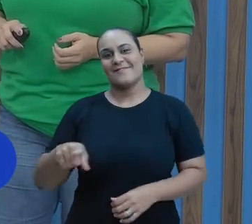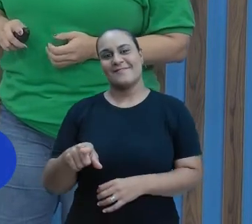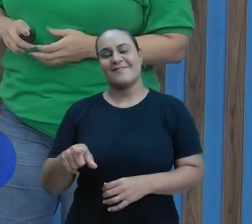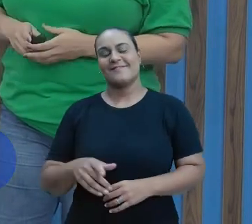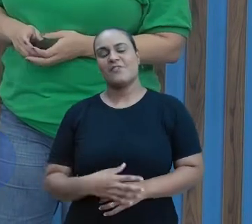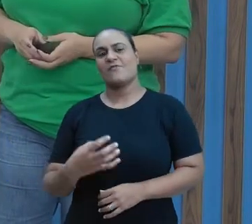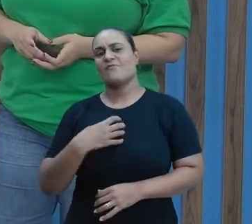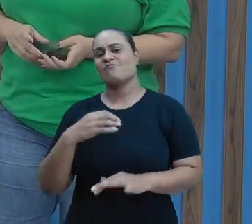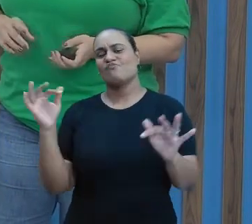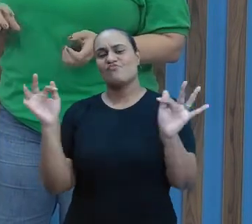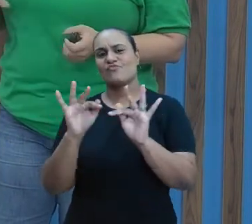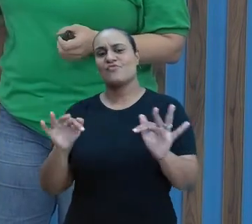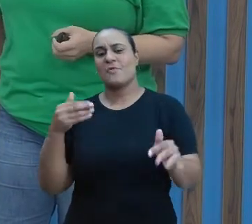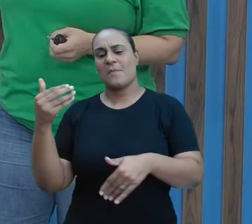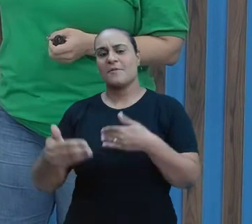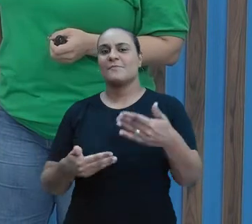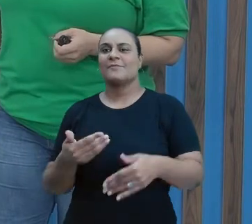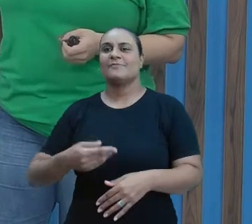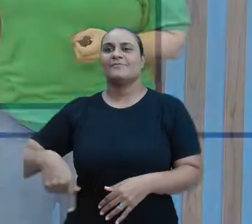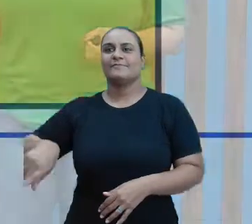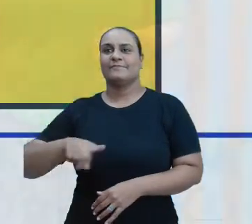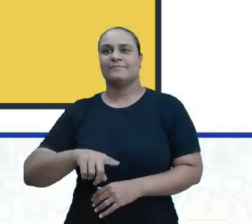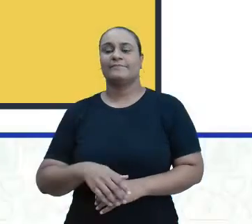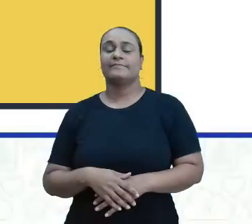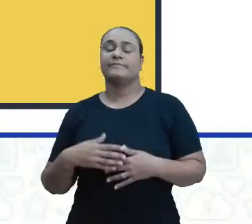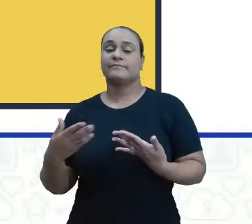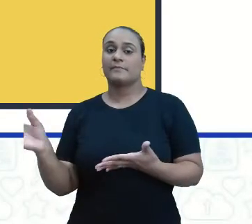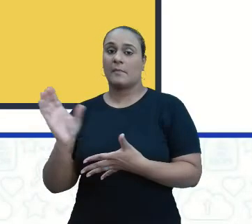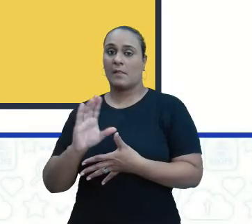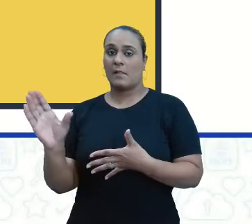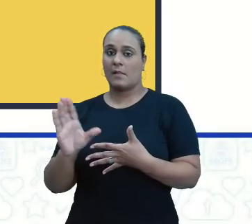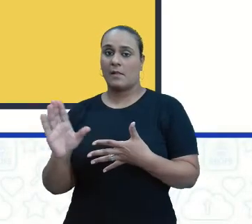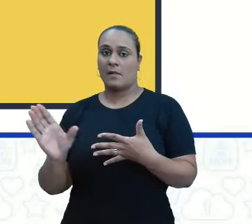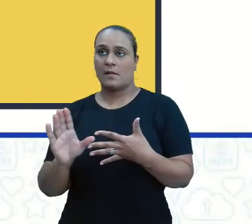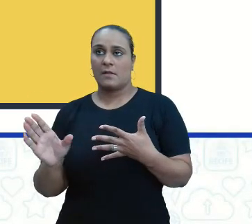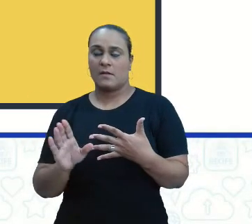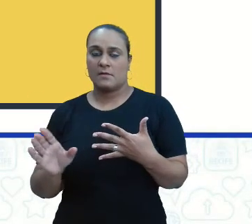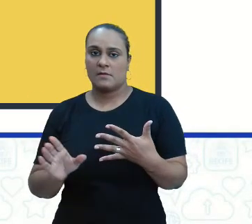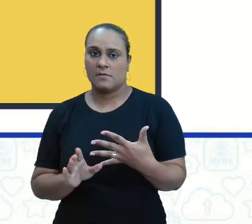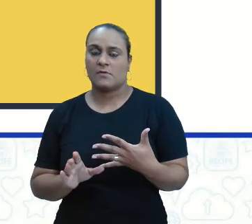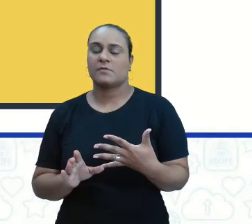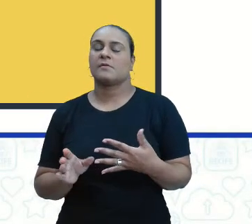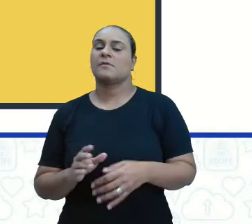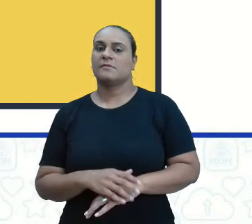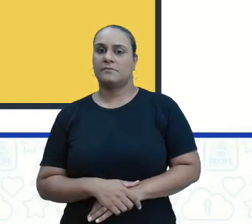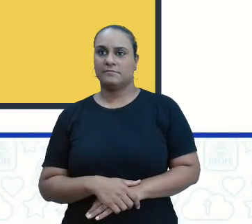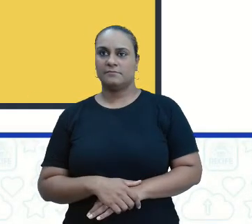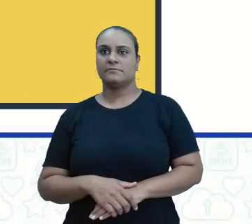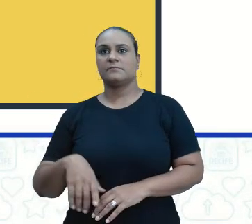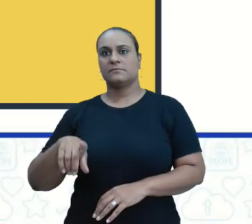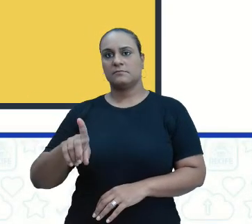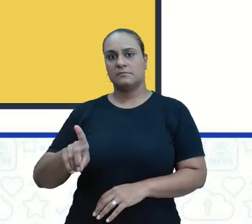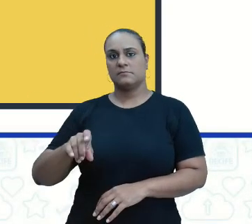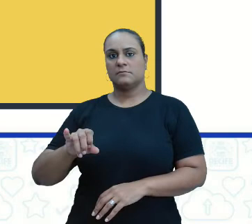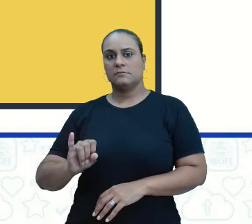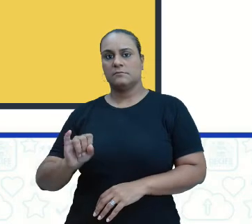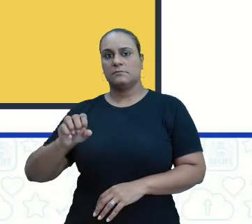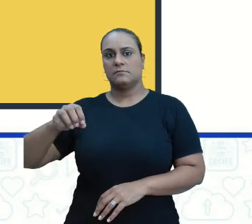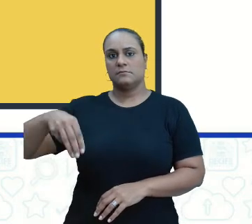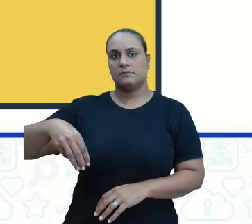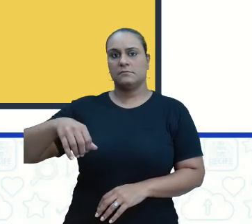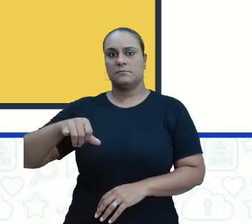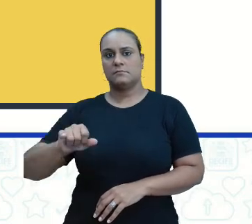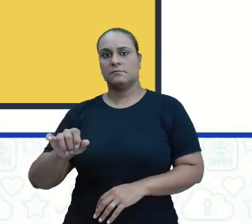todos. E aí, gente, ó, nessa classificação periódica dos elementos, eu falei que o Dimitri e o Júlio,